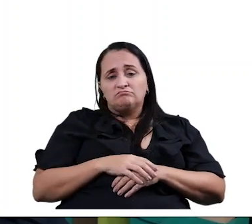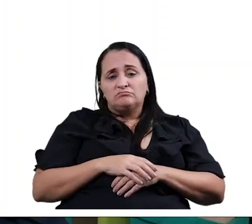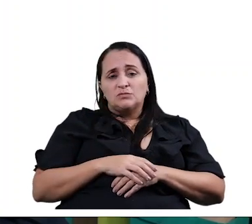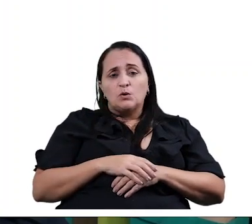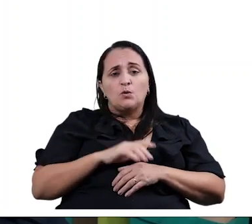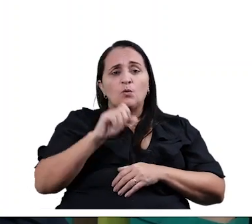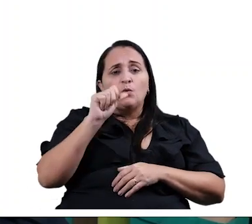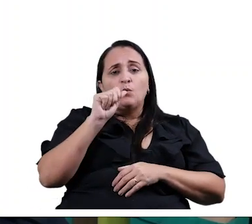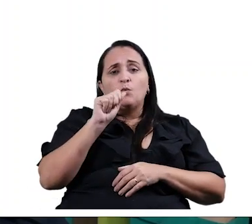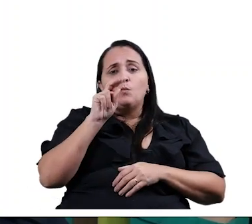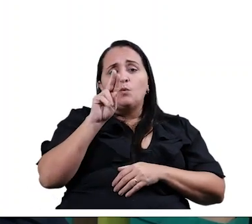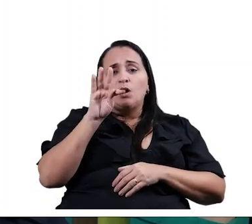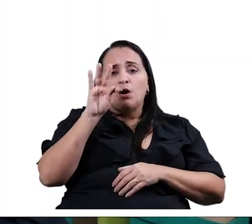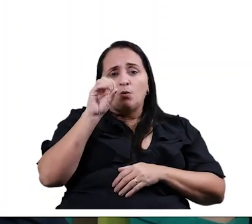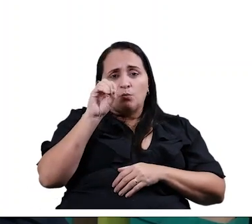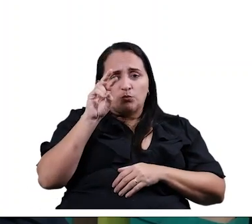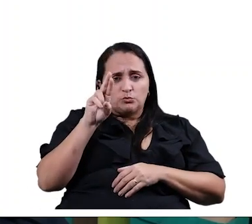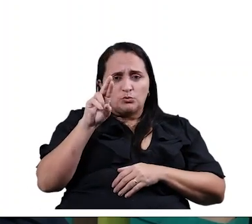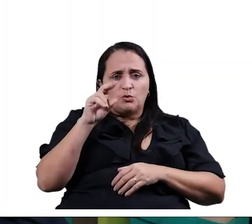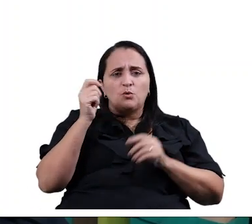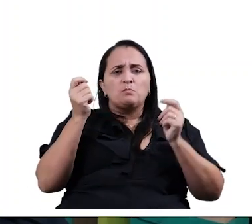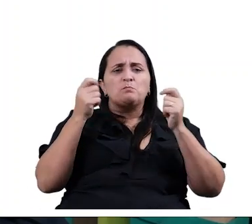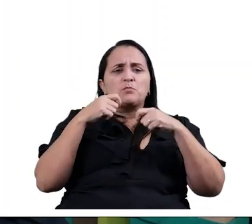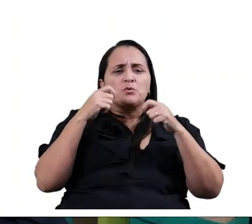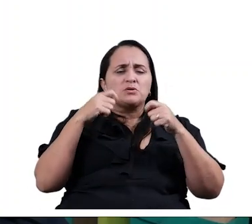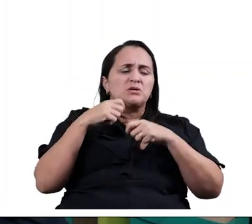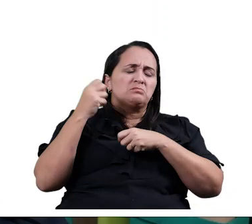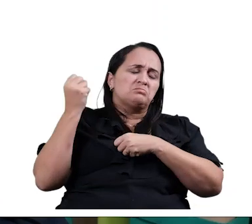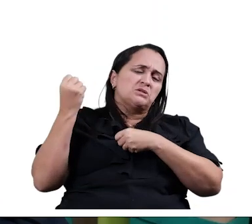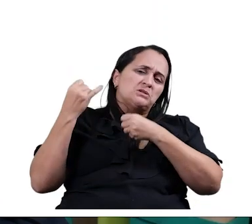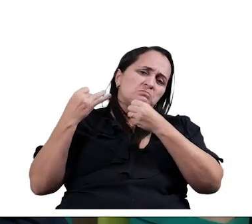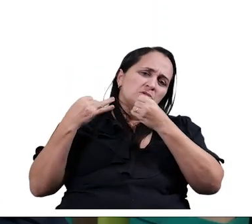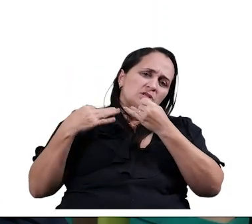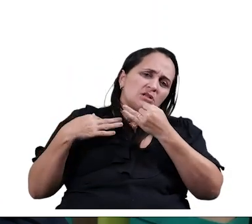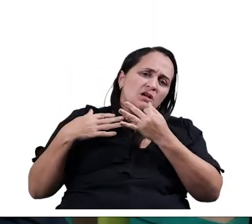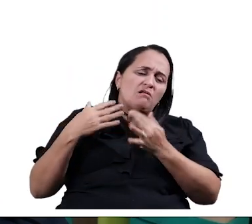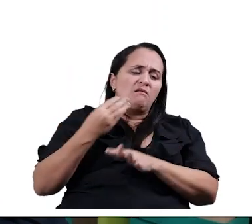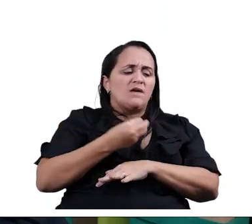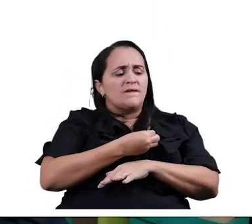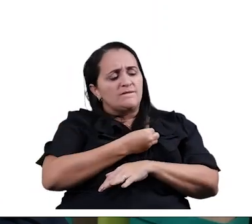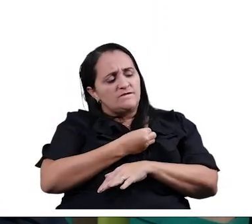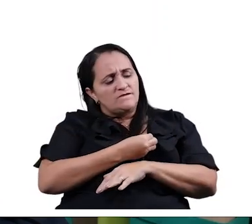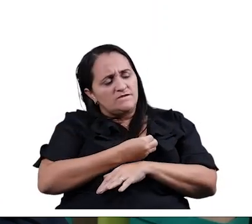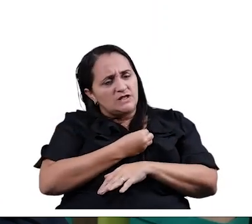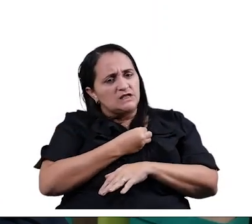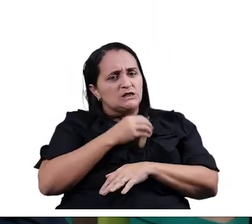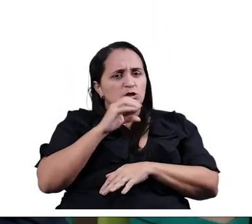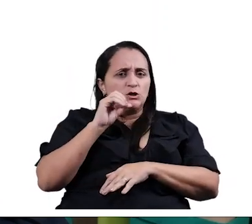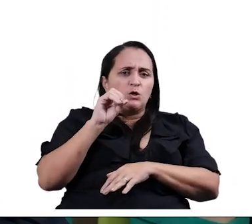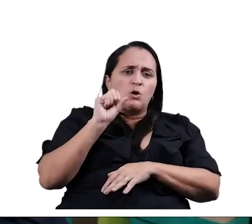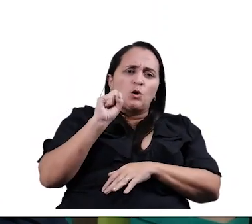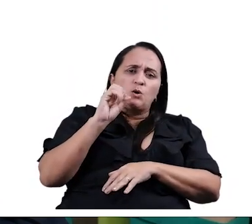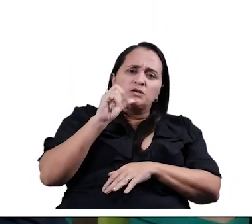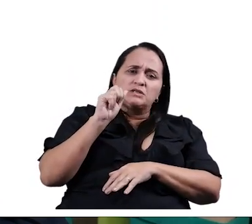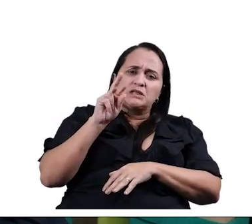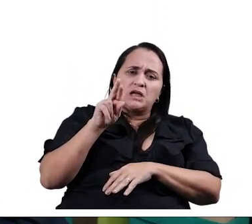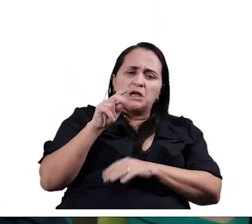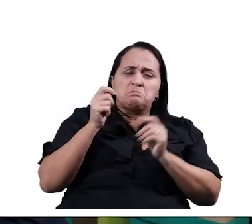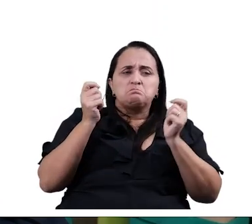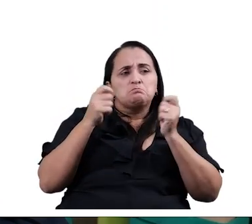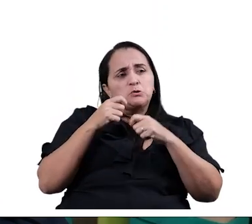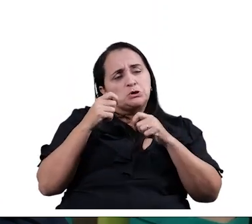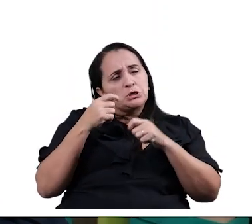maneiras de descrever a vida de Oscar, de falar sobre a vida de Oscar. Ele poderia fazer uma